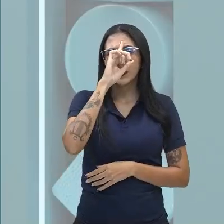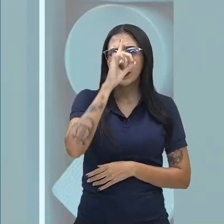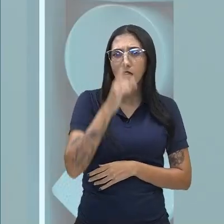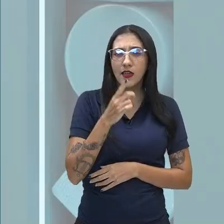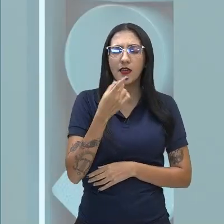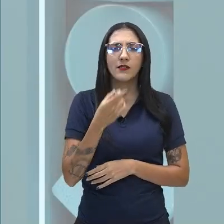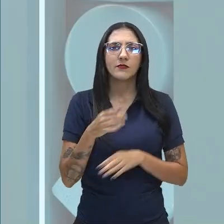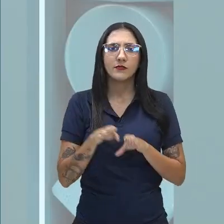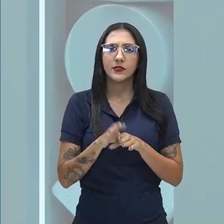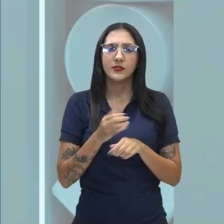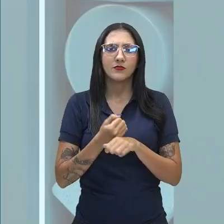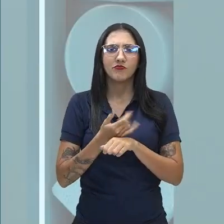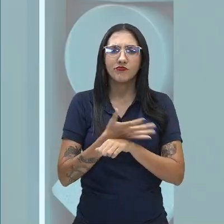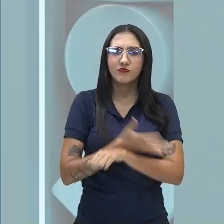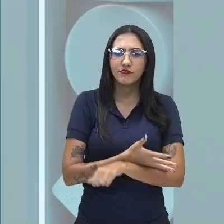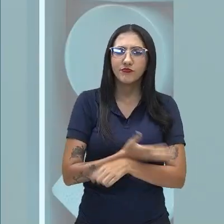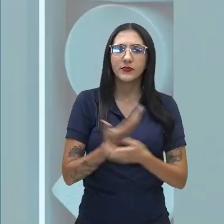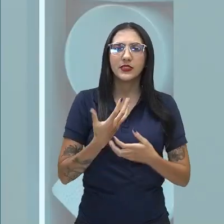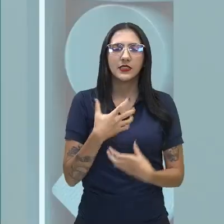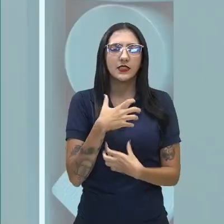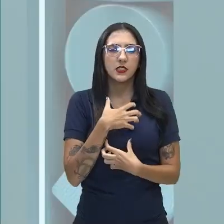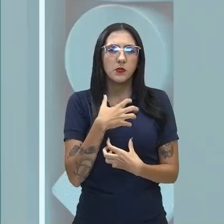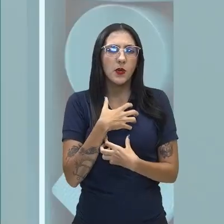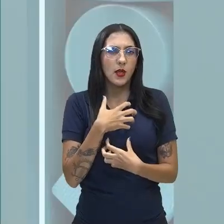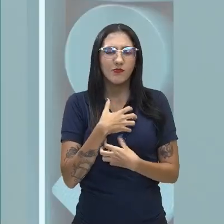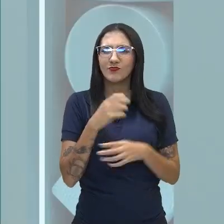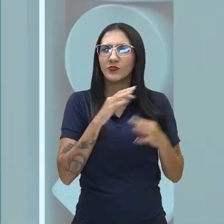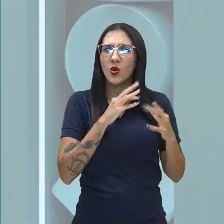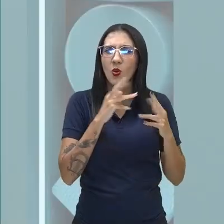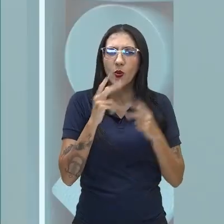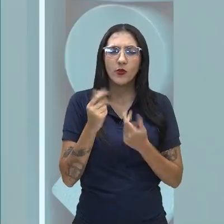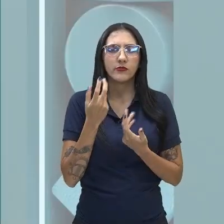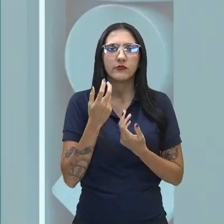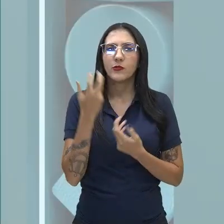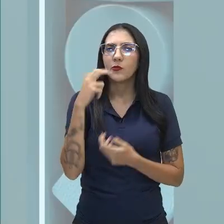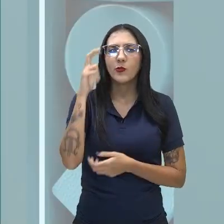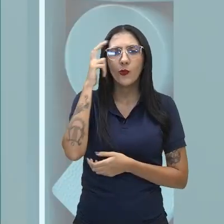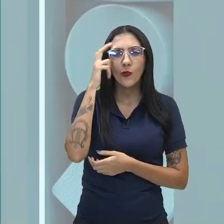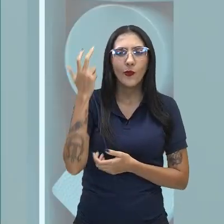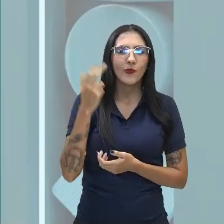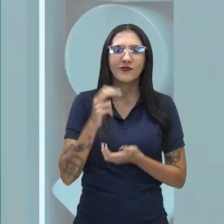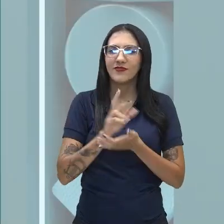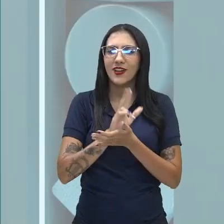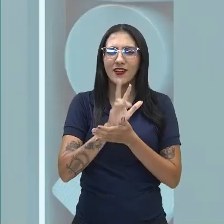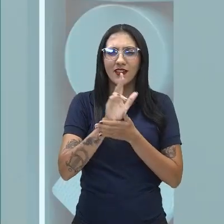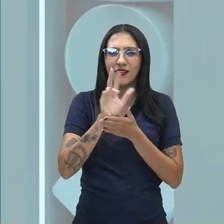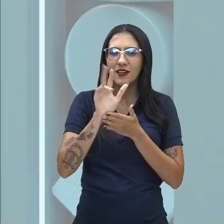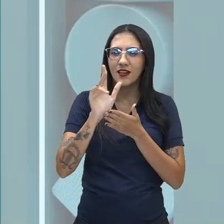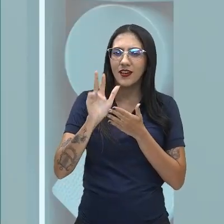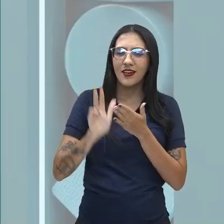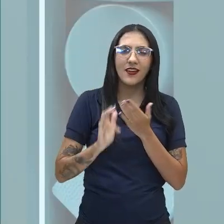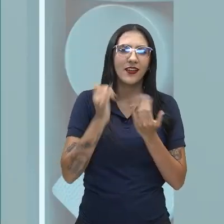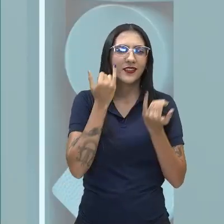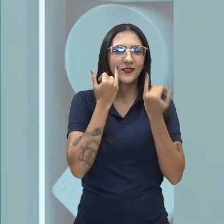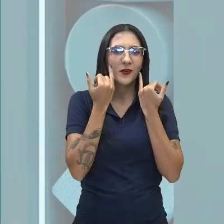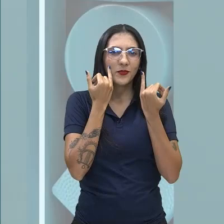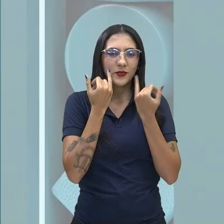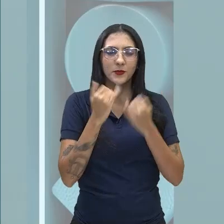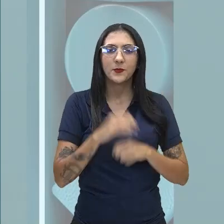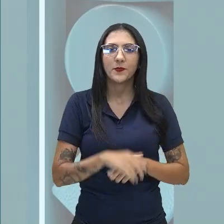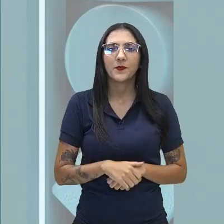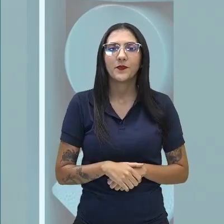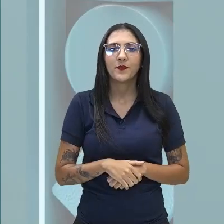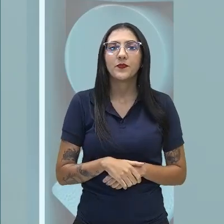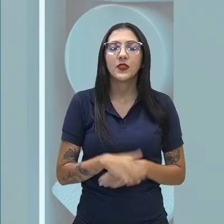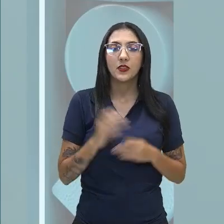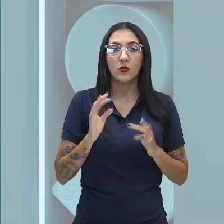minhas emoções, os meus sentimentos, toda a cultura, todas as emoções, todas as informações. Então, tudo